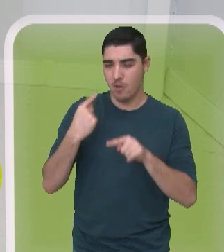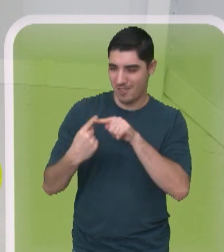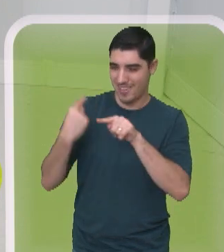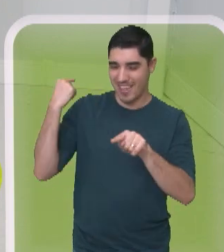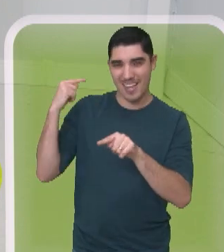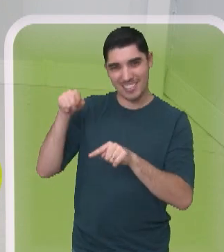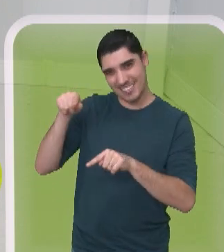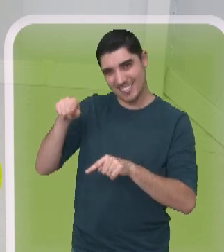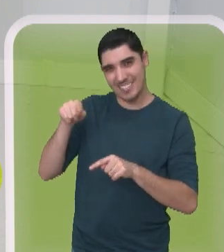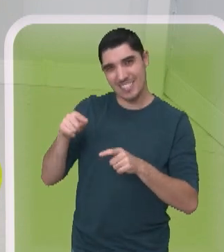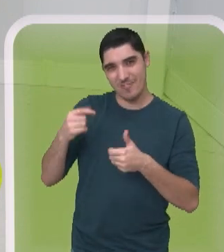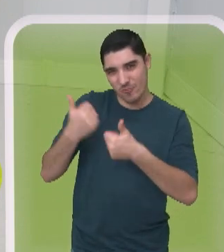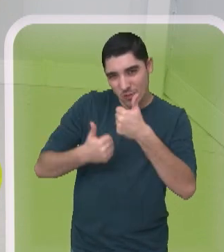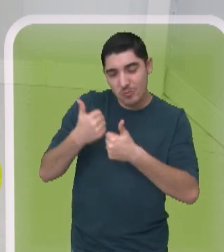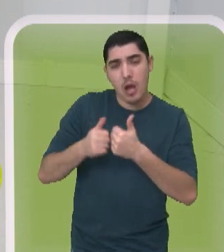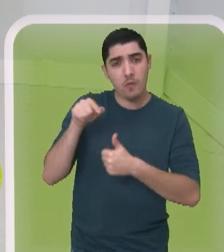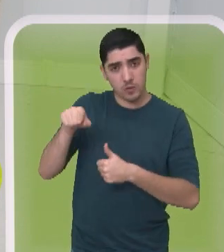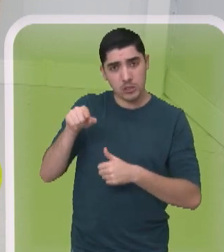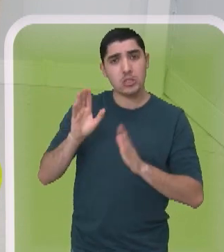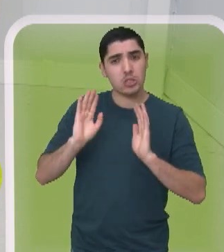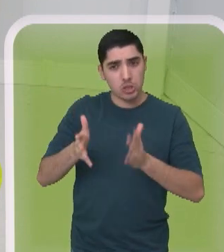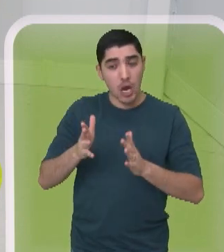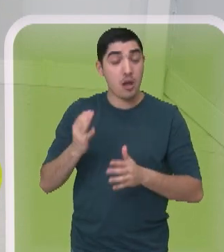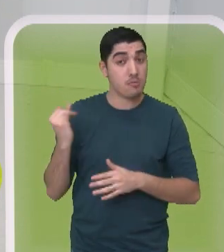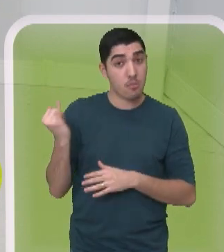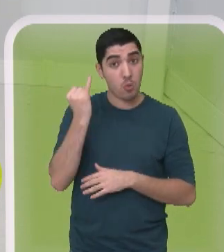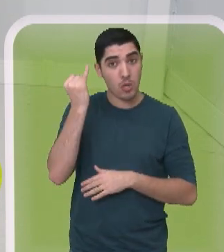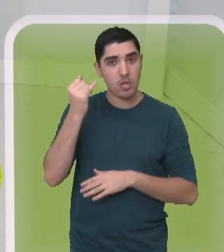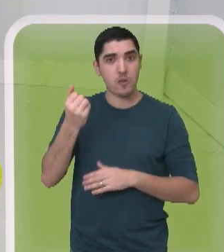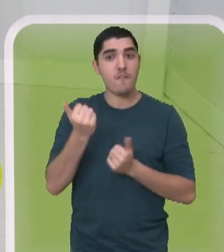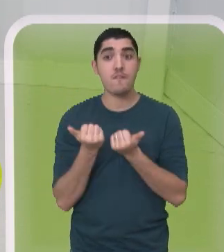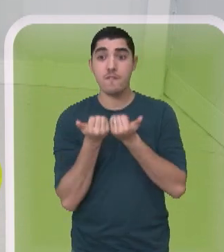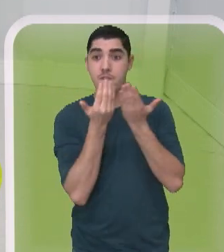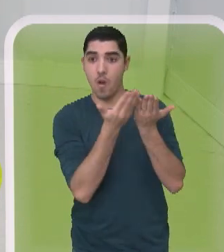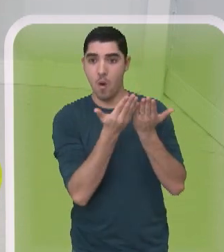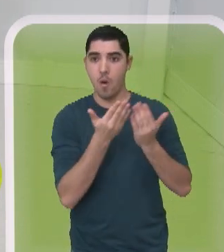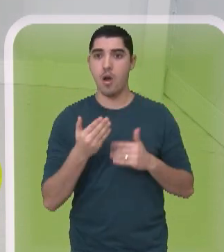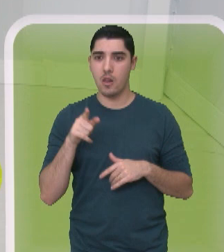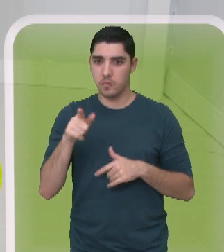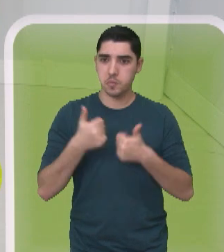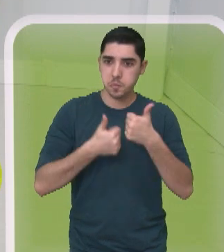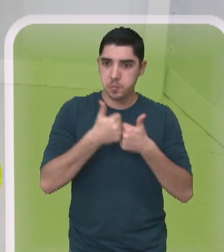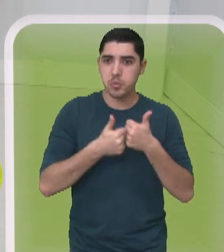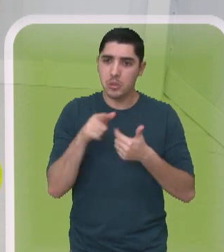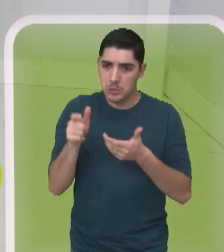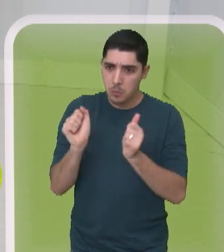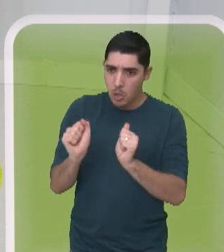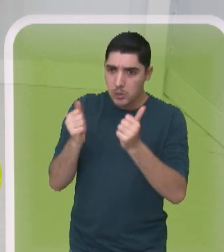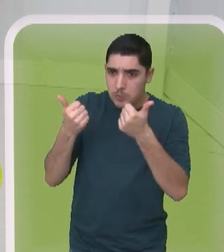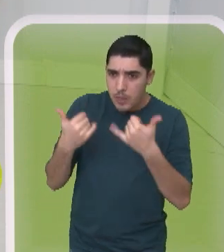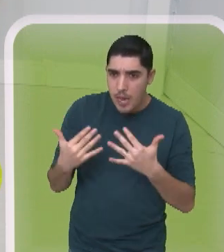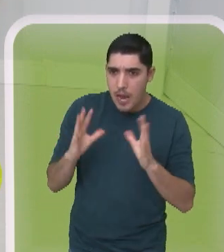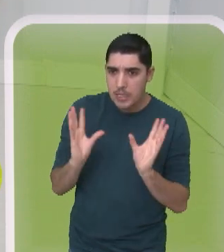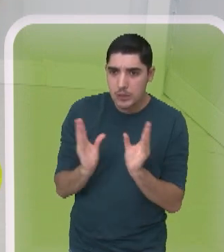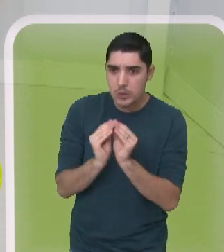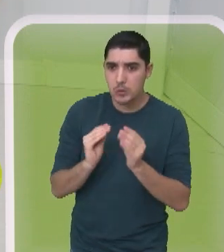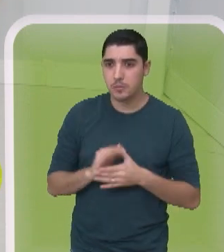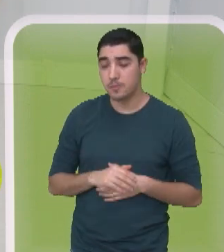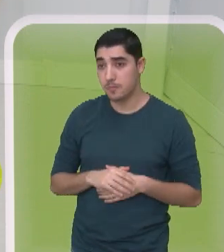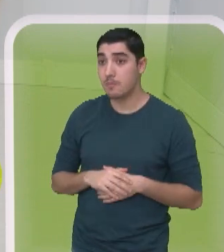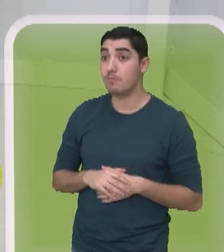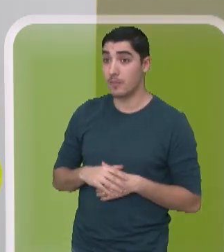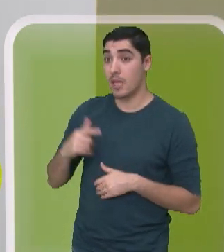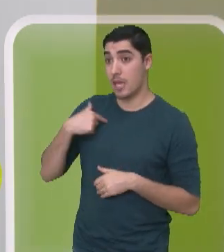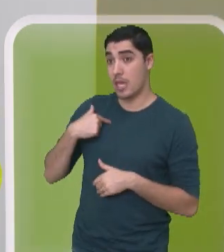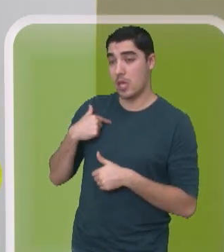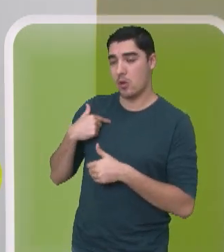teve uma passagem também muito importante fora do país, né? Queria que você falasse um pouquinho sobre isso. Isso, eu sou da base do